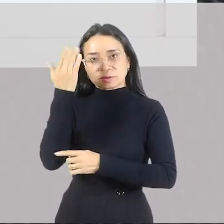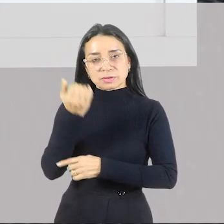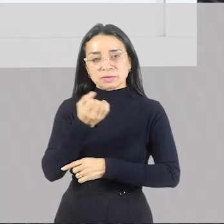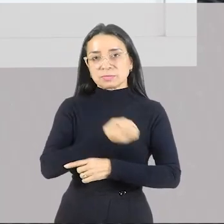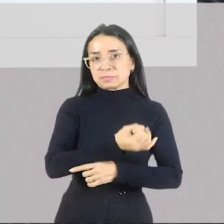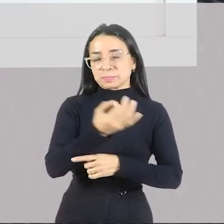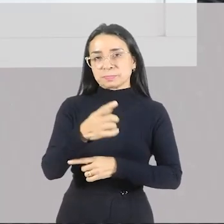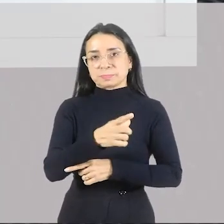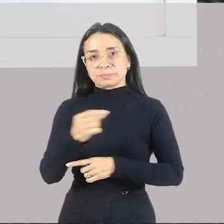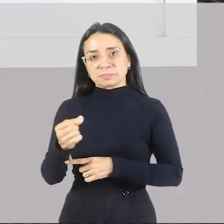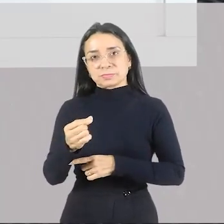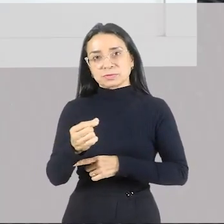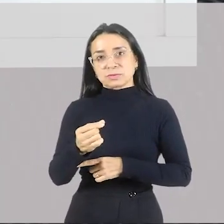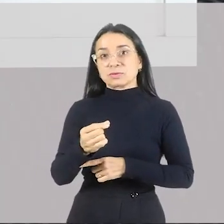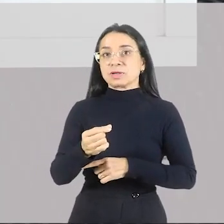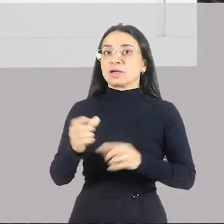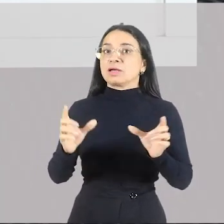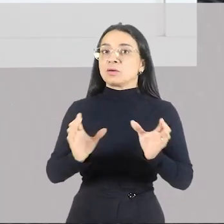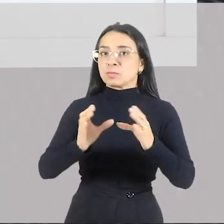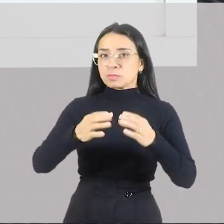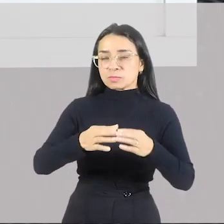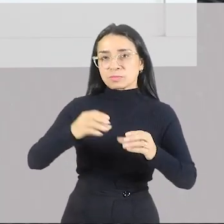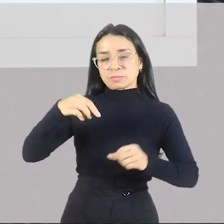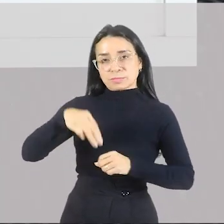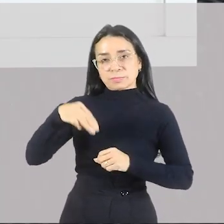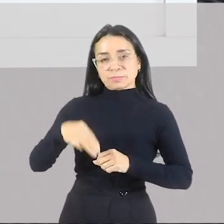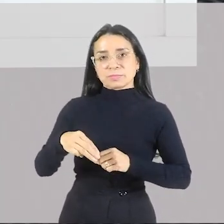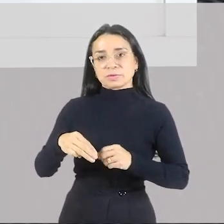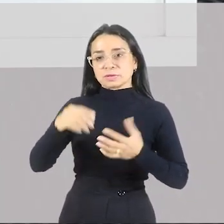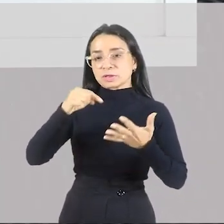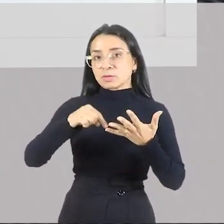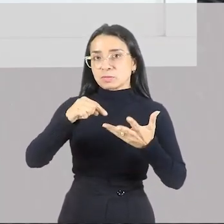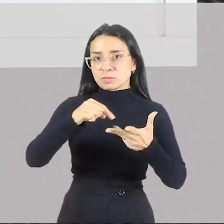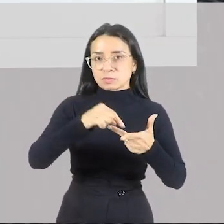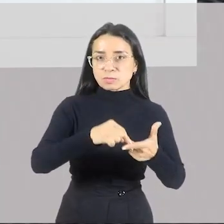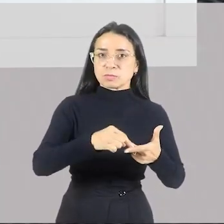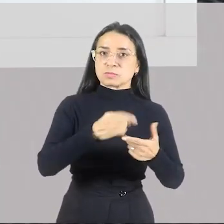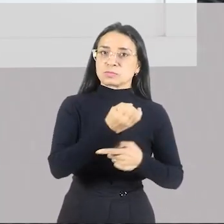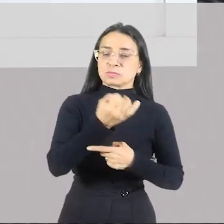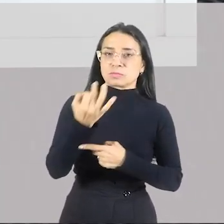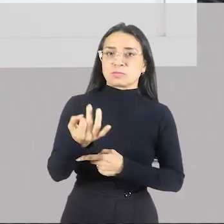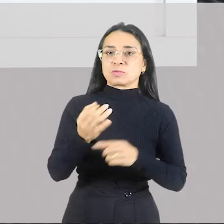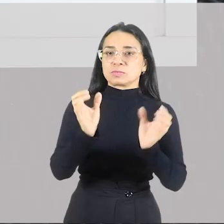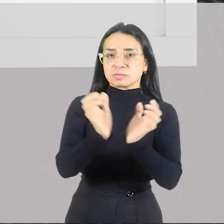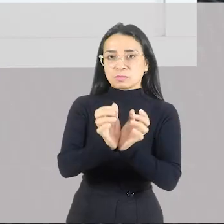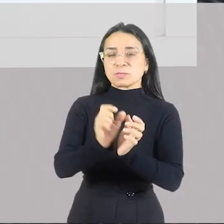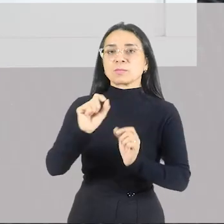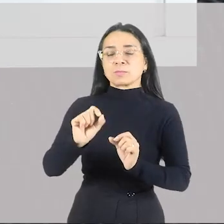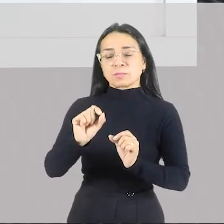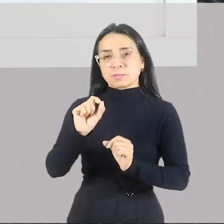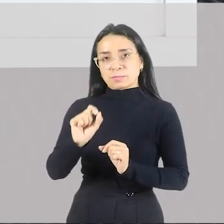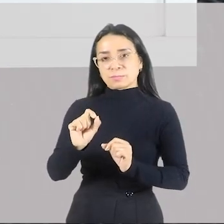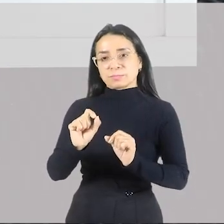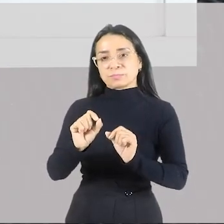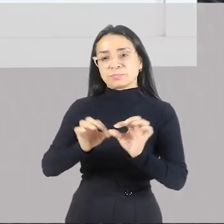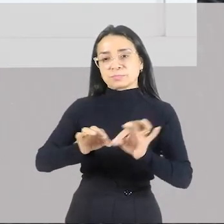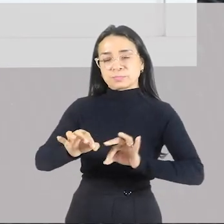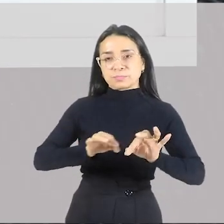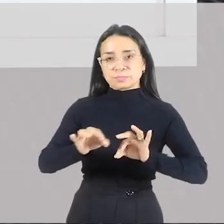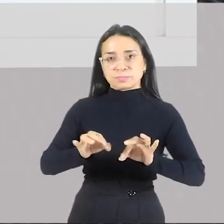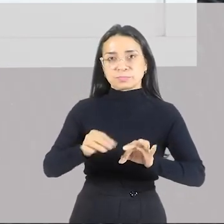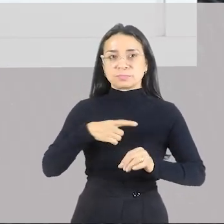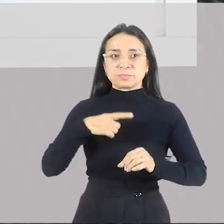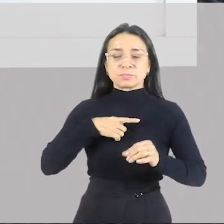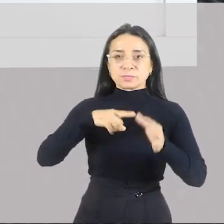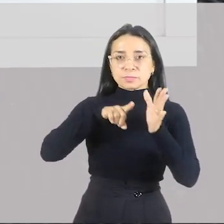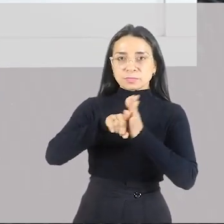parte da matemática que trabalha com a questão da contagem, Conta quantos grupos você pode formar. E hoje a gente vai botar questões envolvendo dois